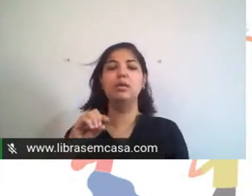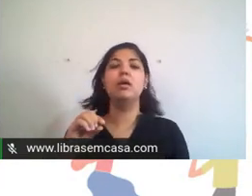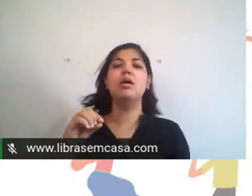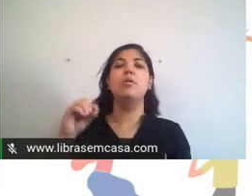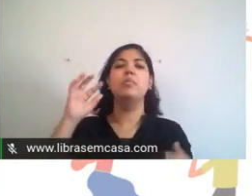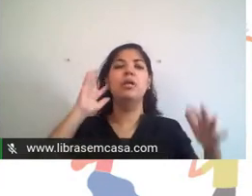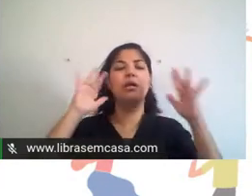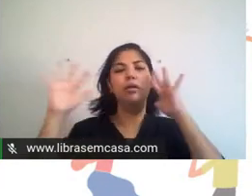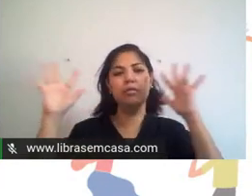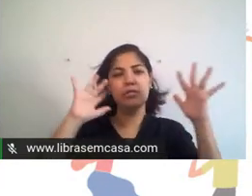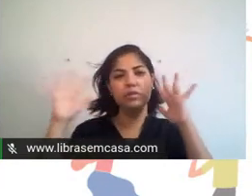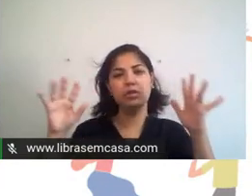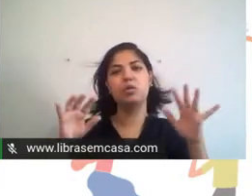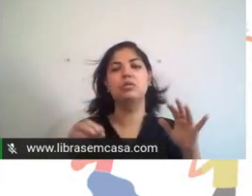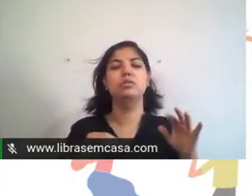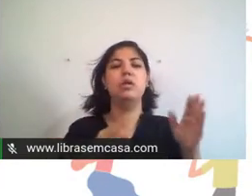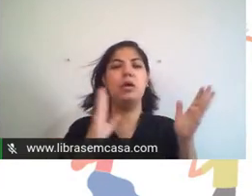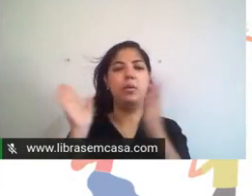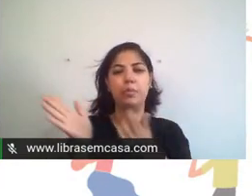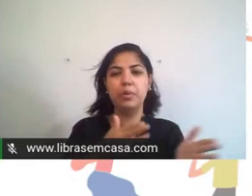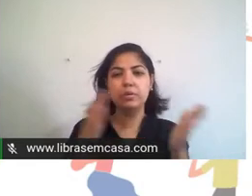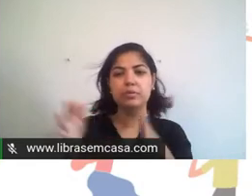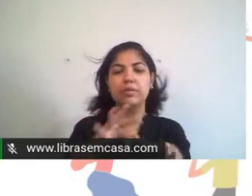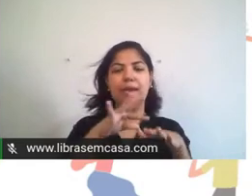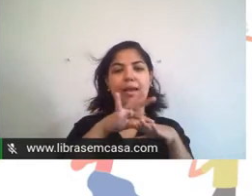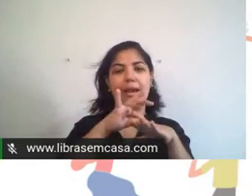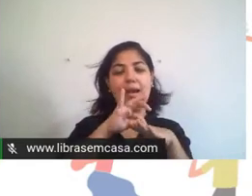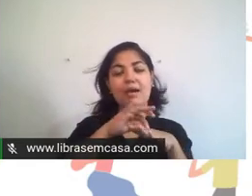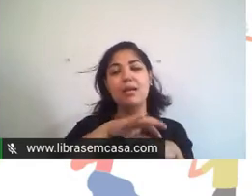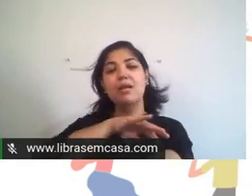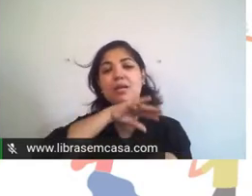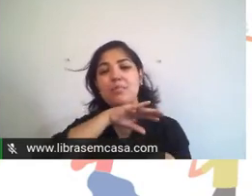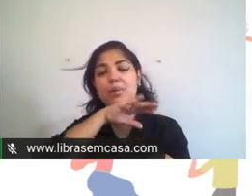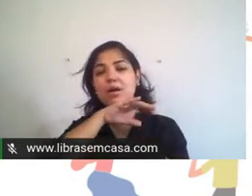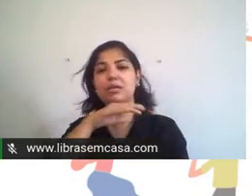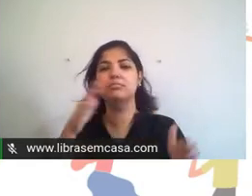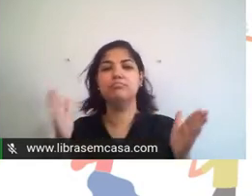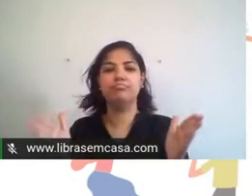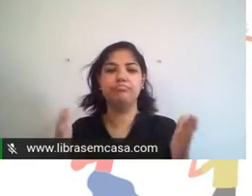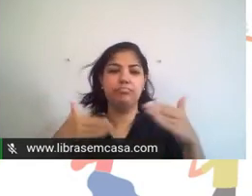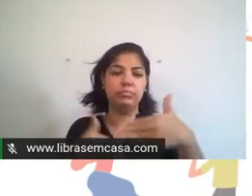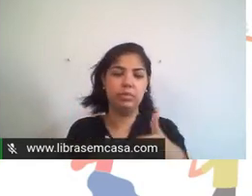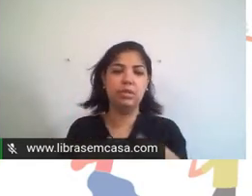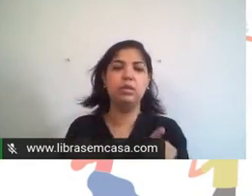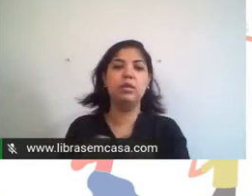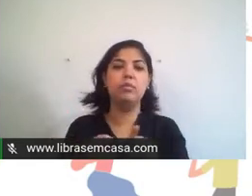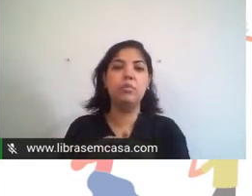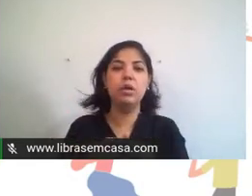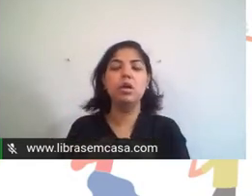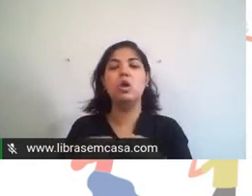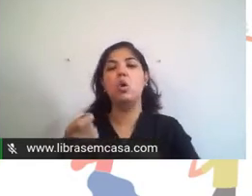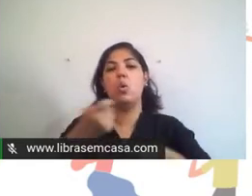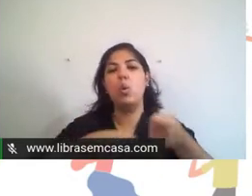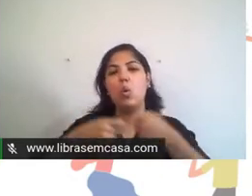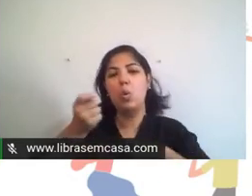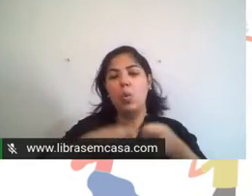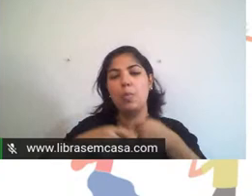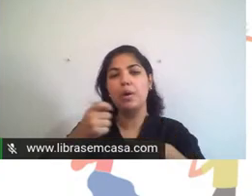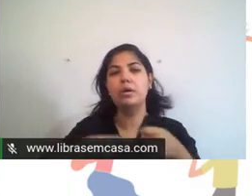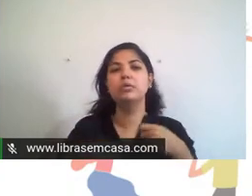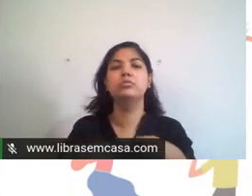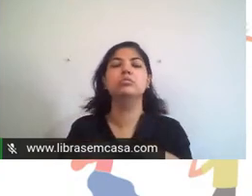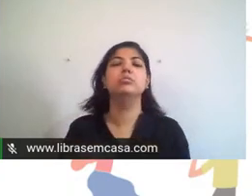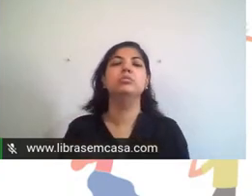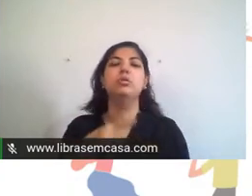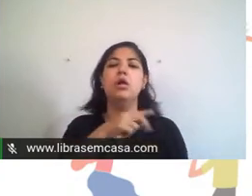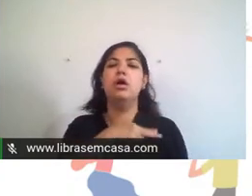carne com animais confinados, sobre comércio internacional, né? Ela trouxe o exemplo da China, mas também a gente pode pensar em grãos,